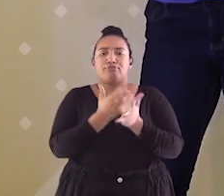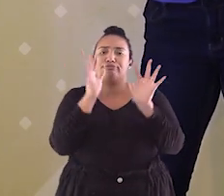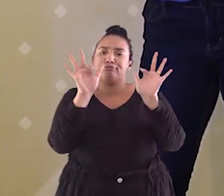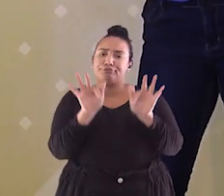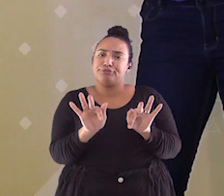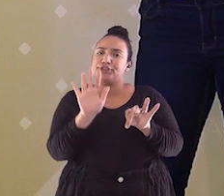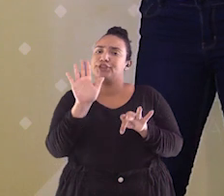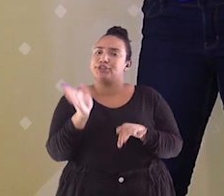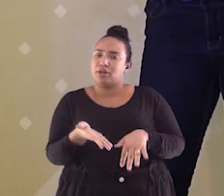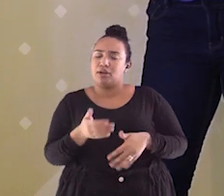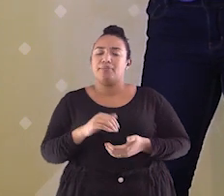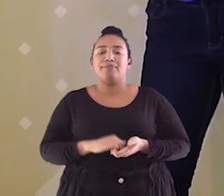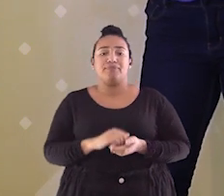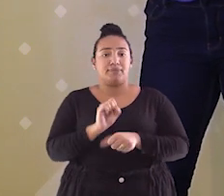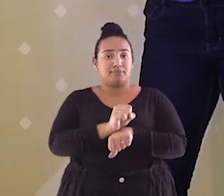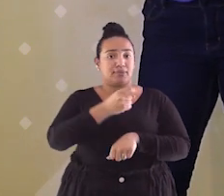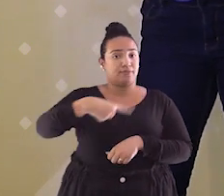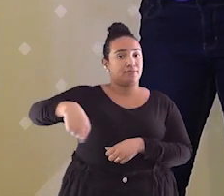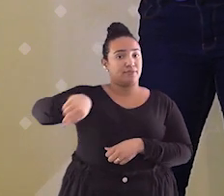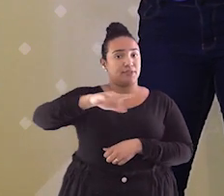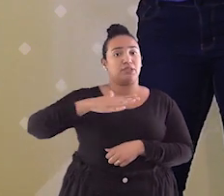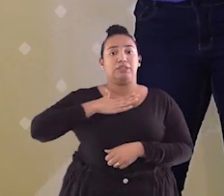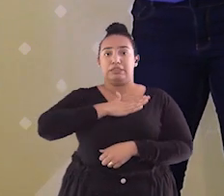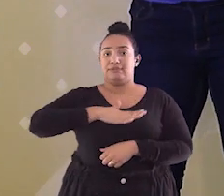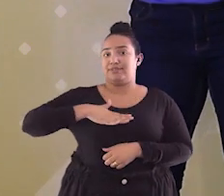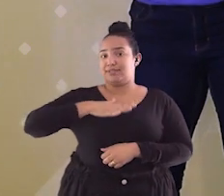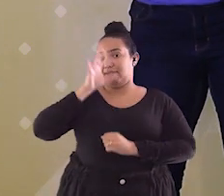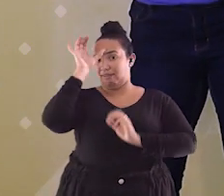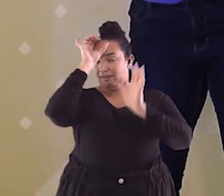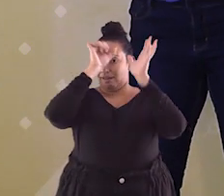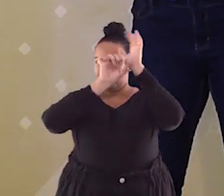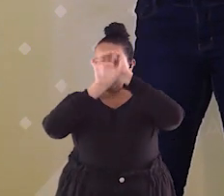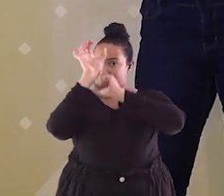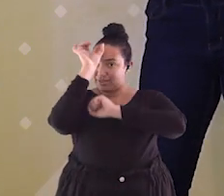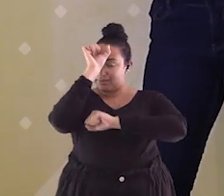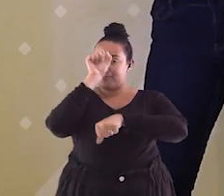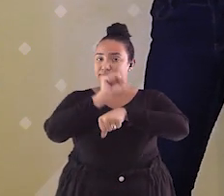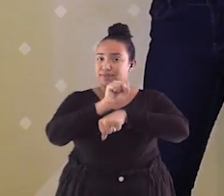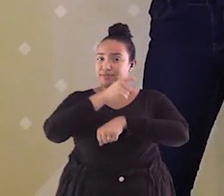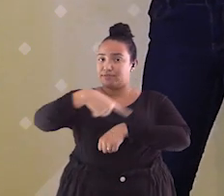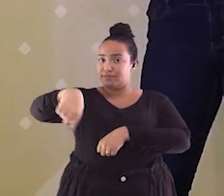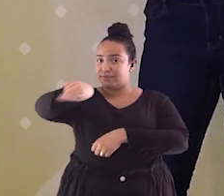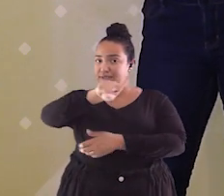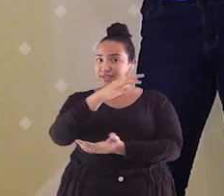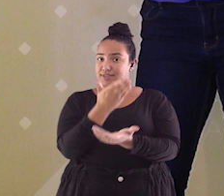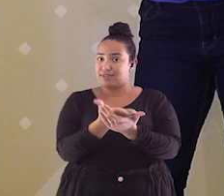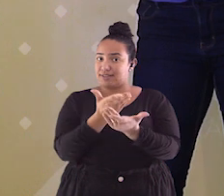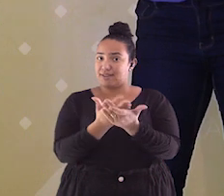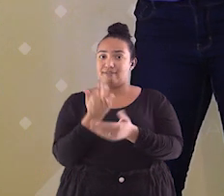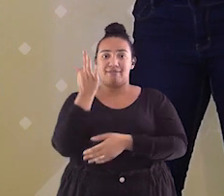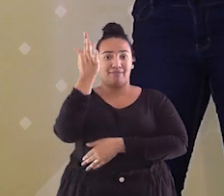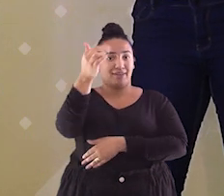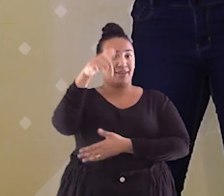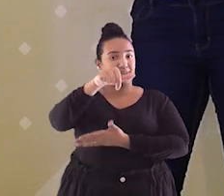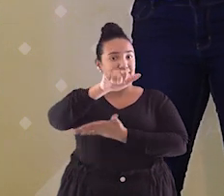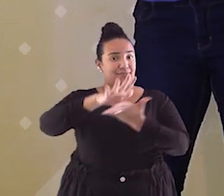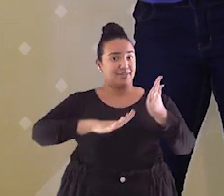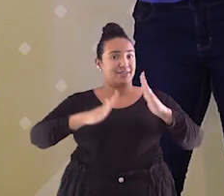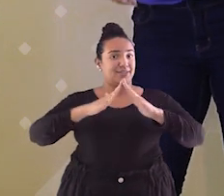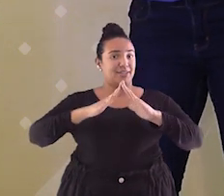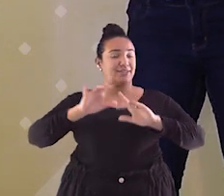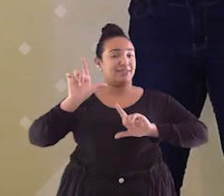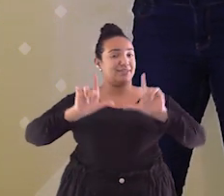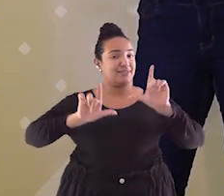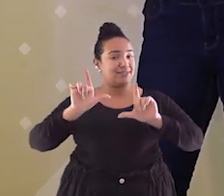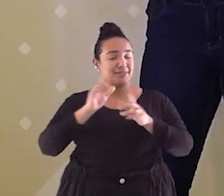chegou ao fim. Espero que tenha gostado e aprendido muito. Te espero na próxima aula aqui no Dever em Casa na